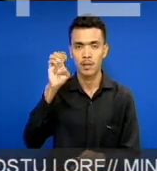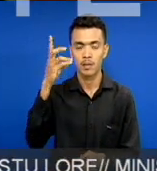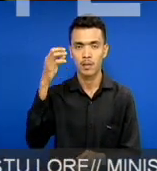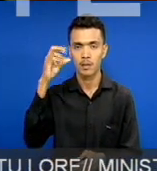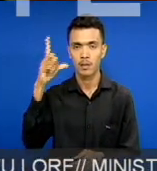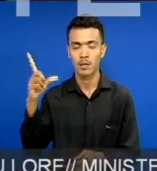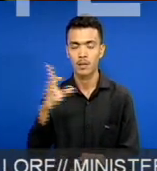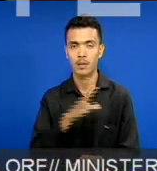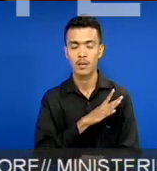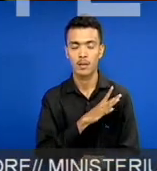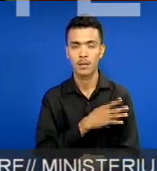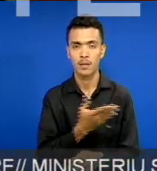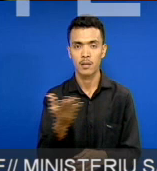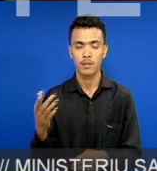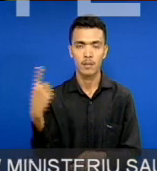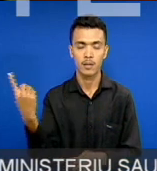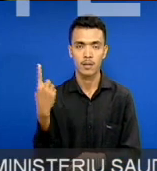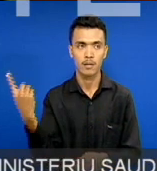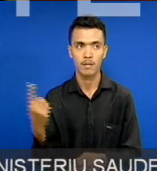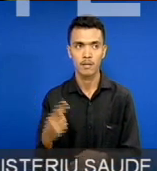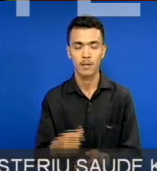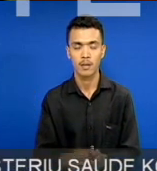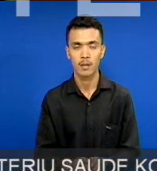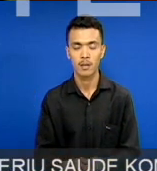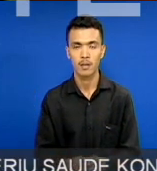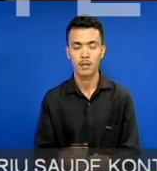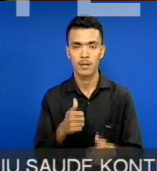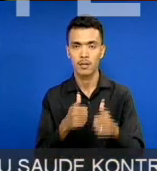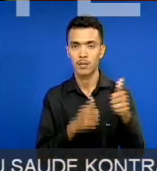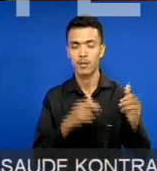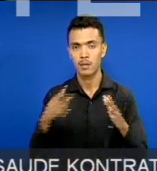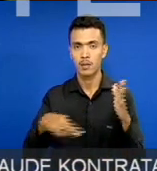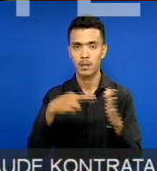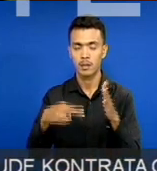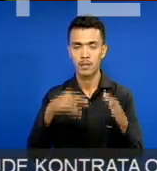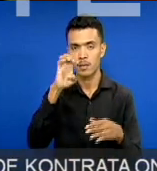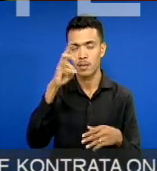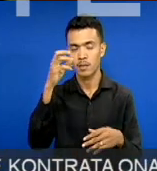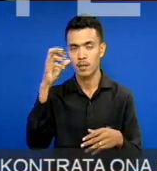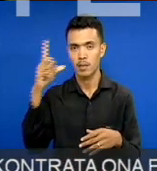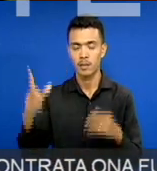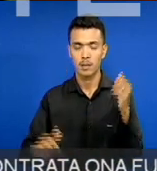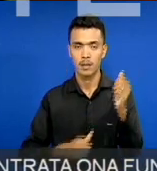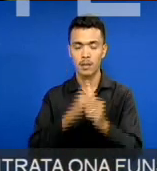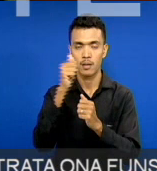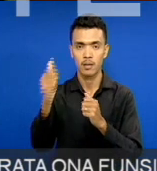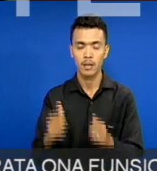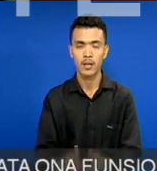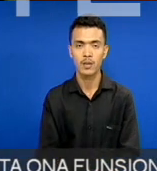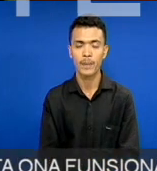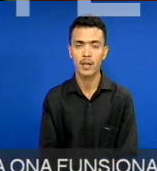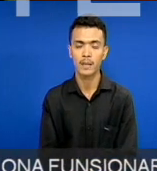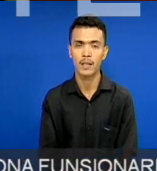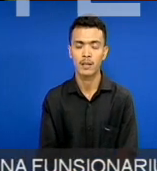e em cada que de Botser bele na fatin a rona orientação de uma parte de telepe fosse a de Botser. E a informa cada